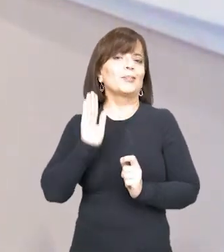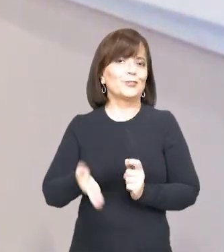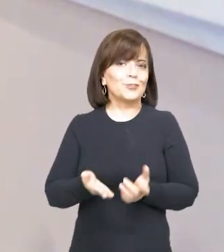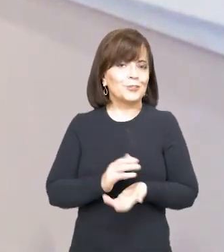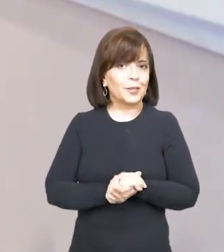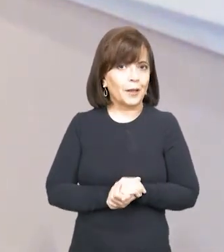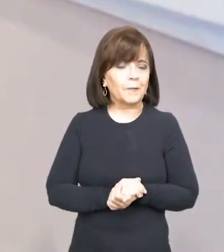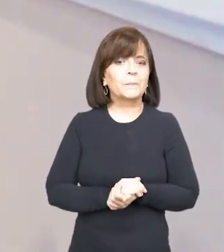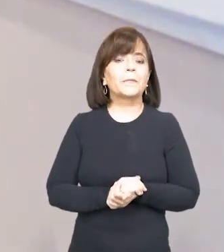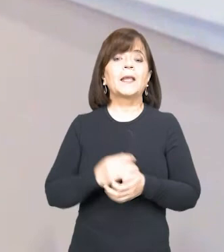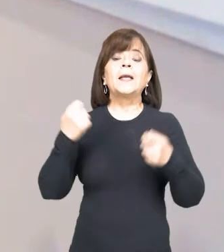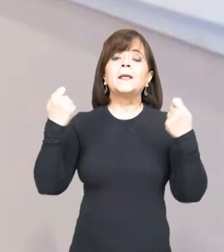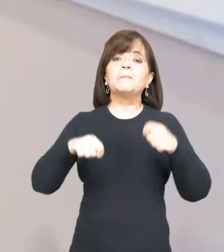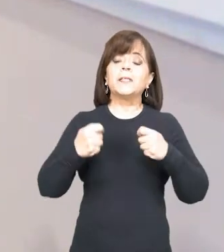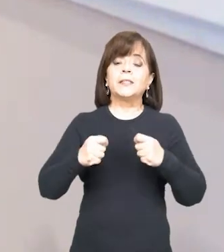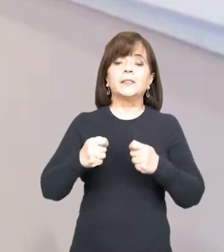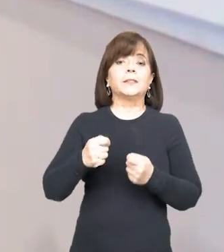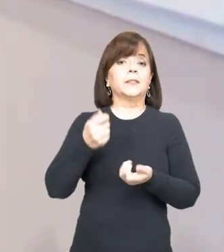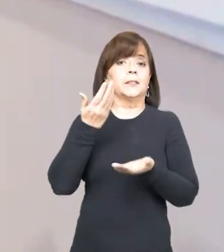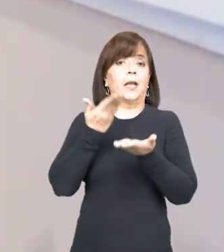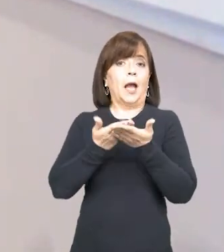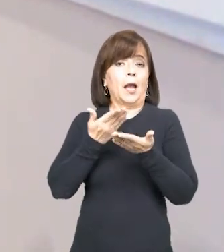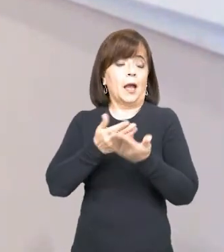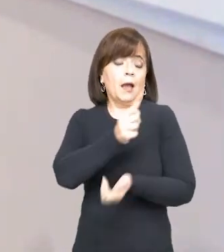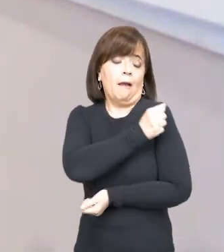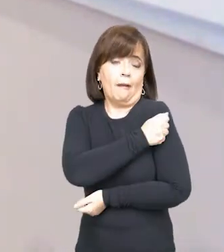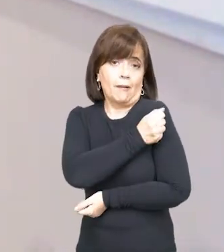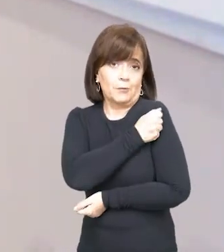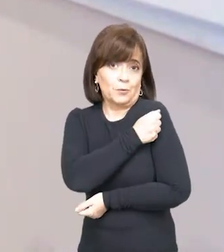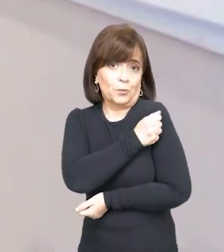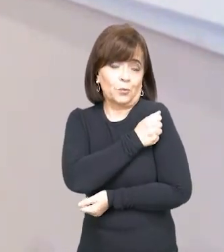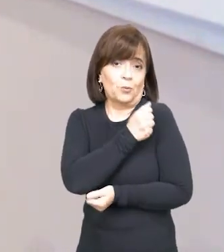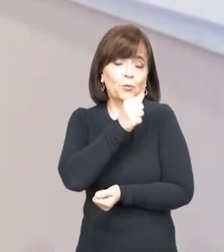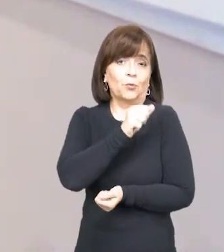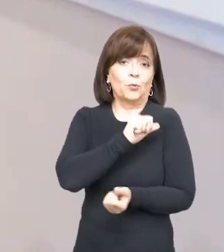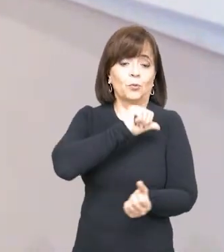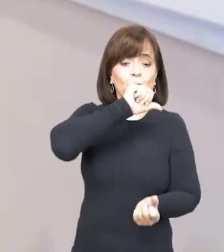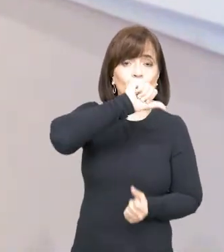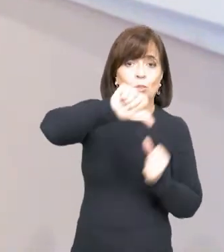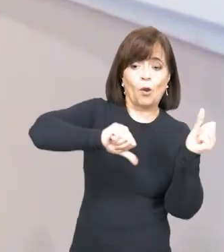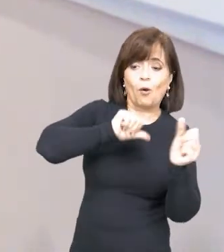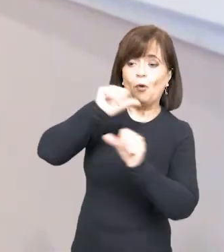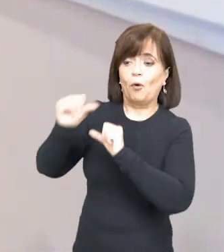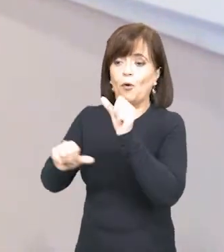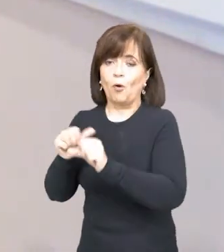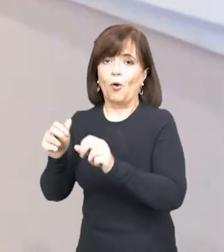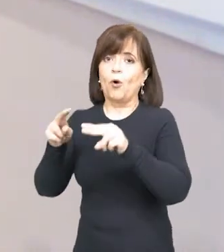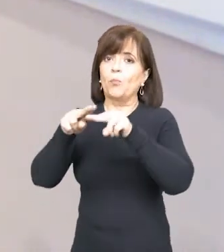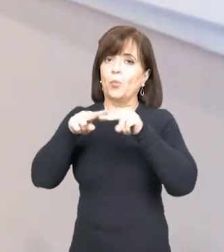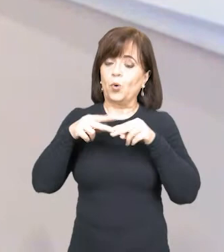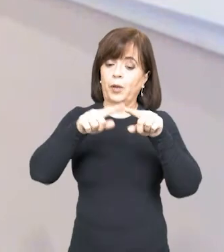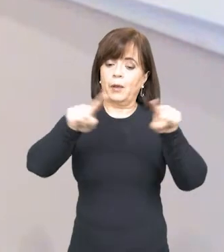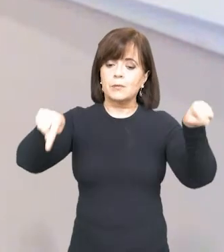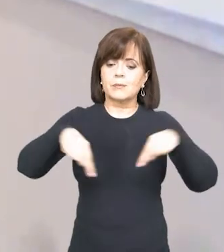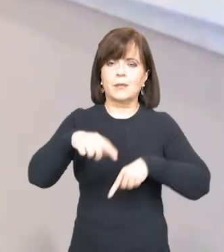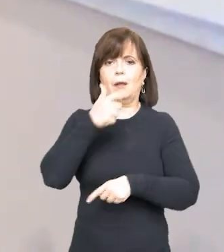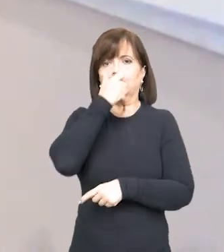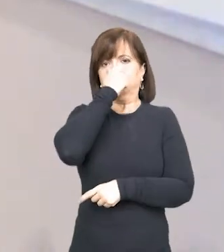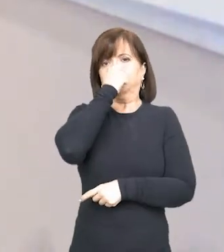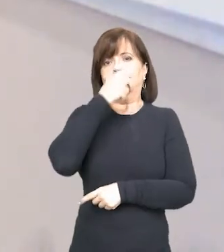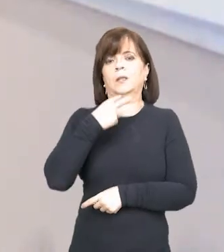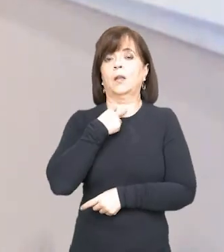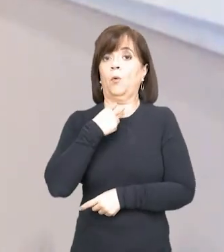com o revezamento de alunos, por conta da questão da capacidade das salas, né, a lotação